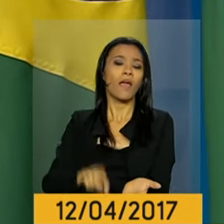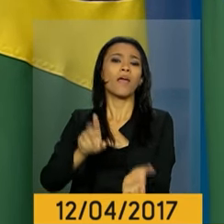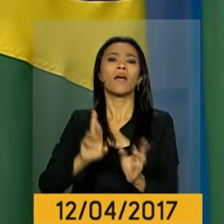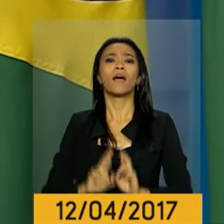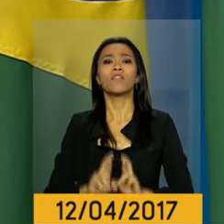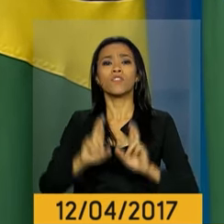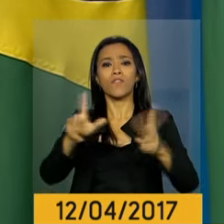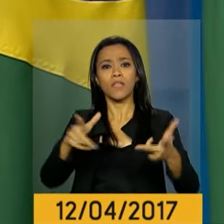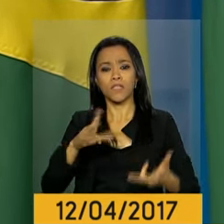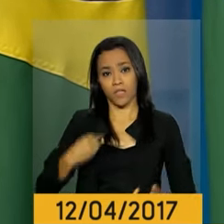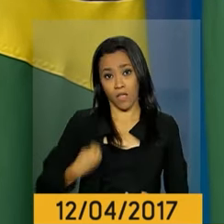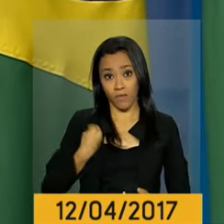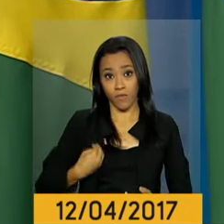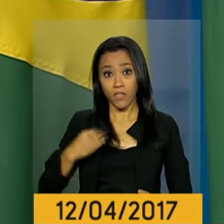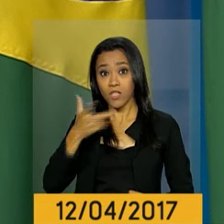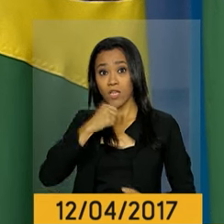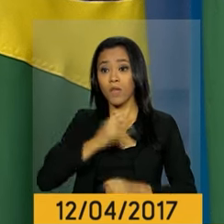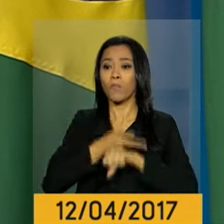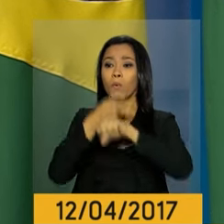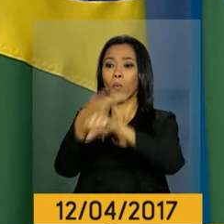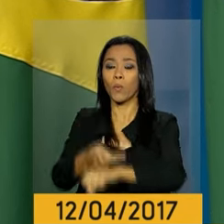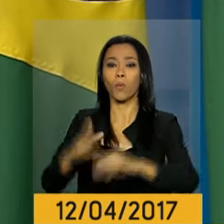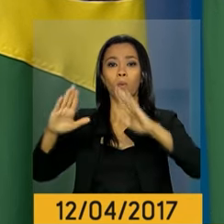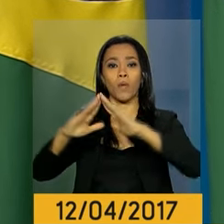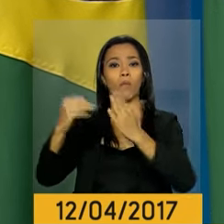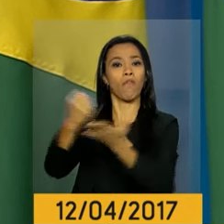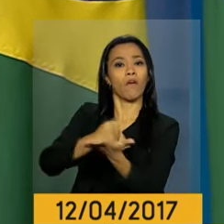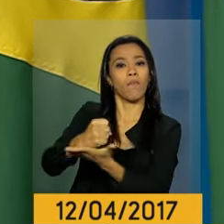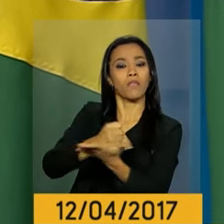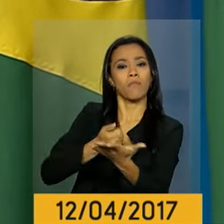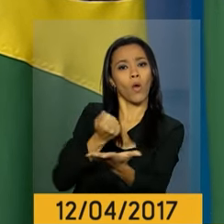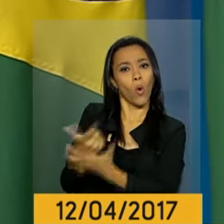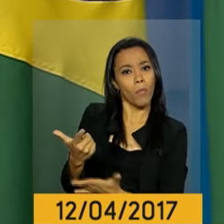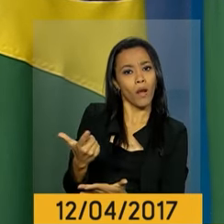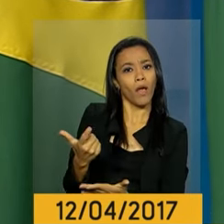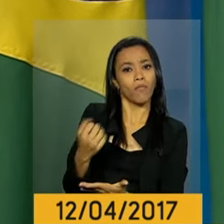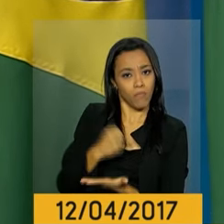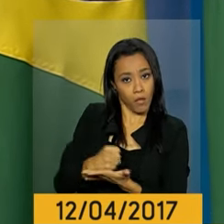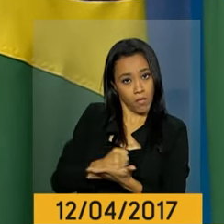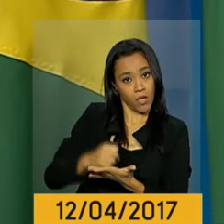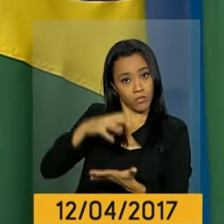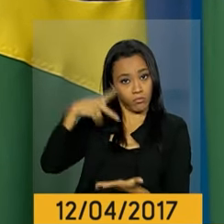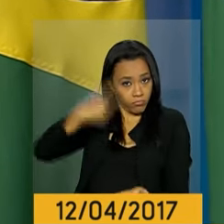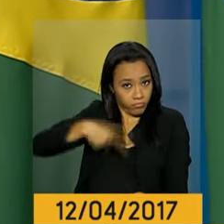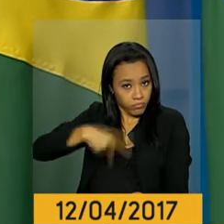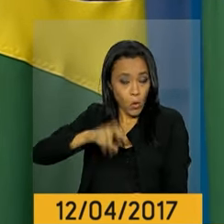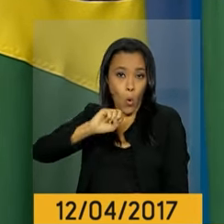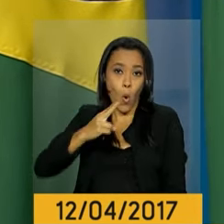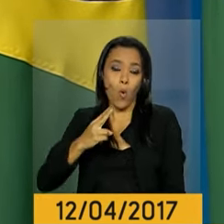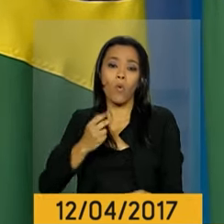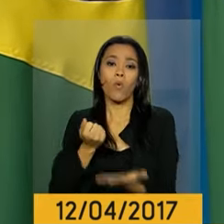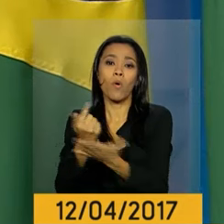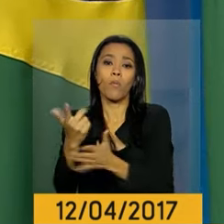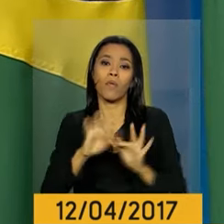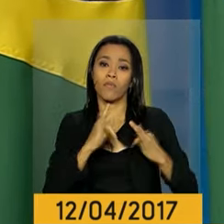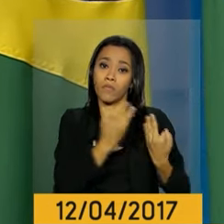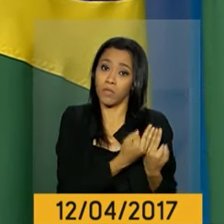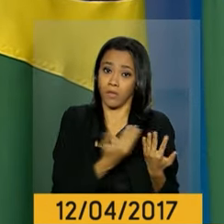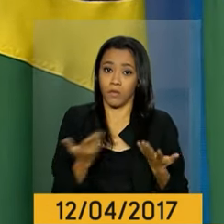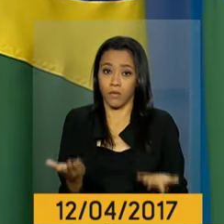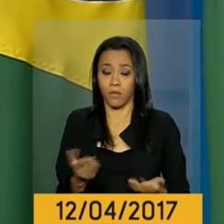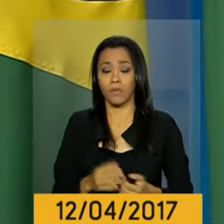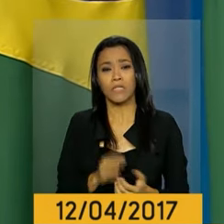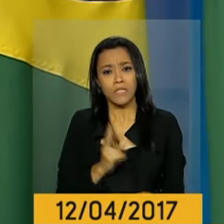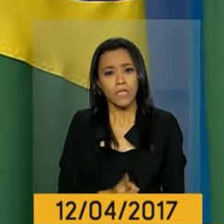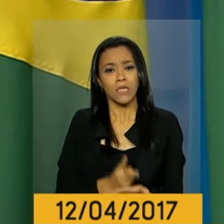na vida de quem vai à farmácia comprar um remédio para si ou para um familiar e havia sempre